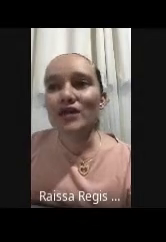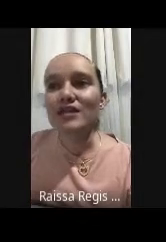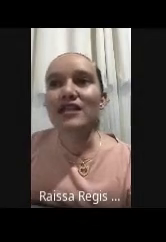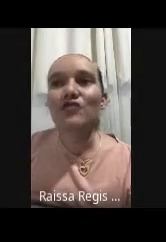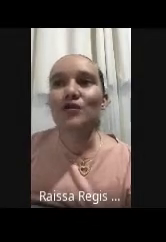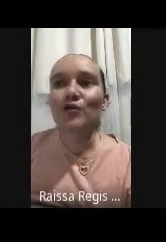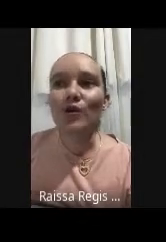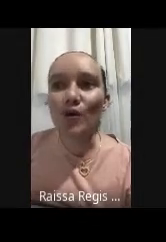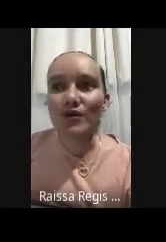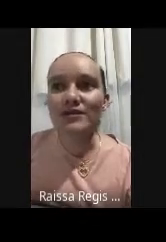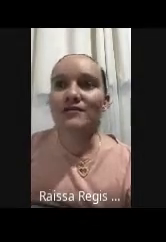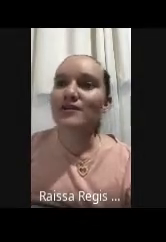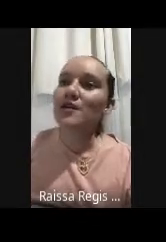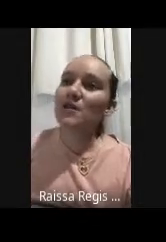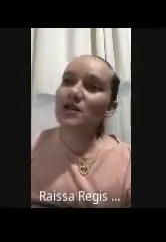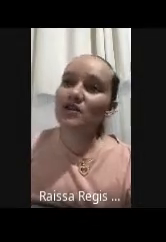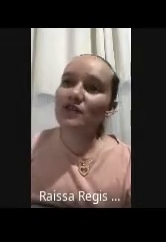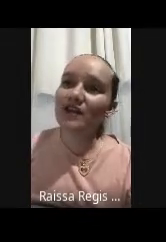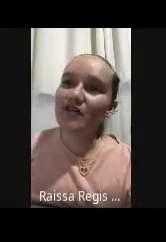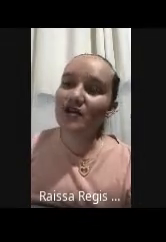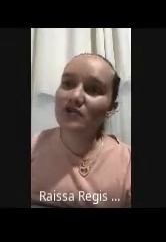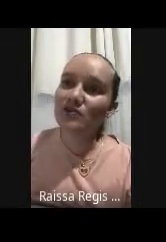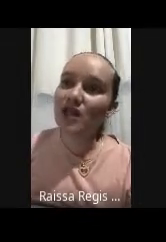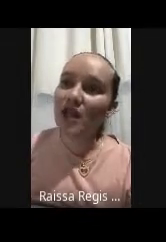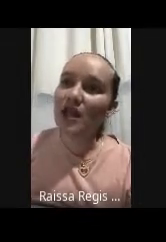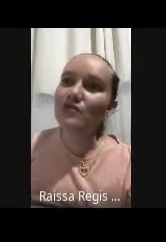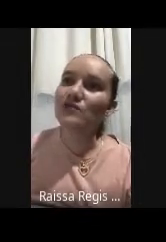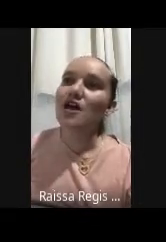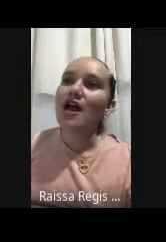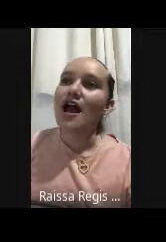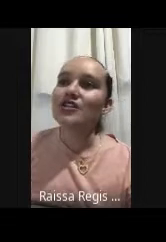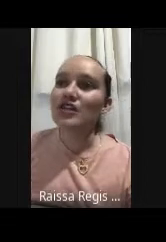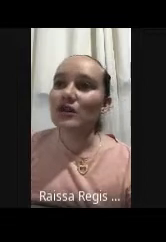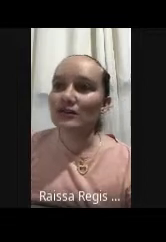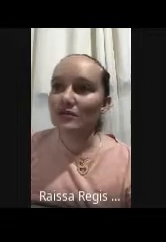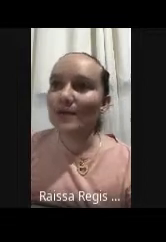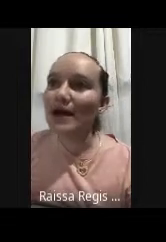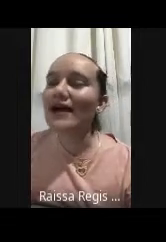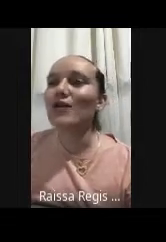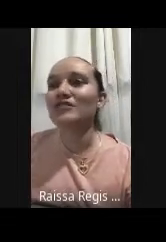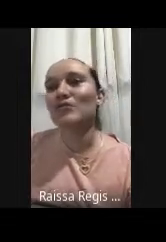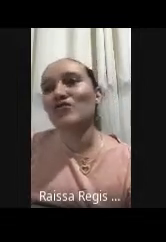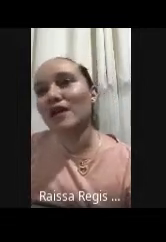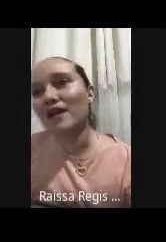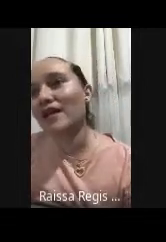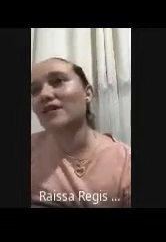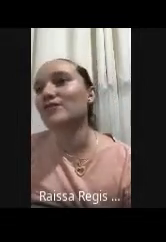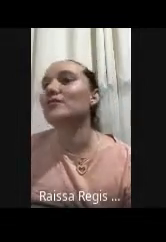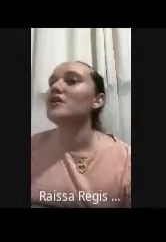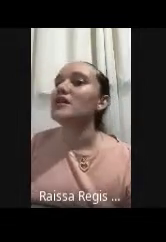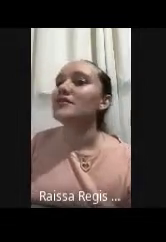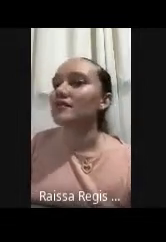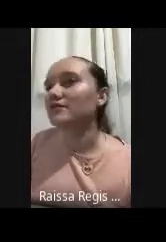desenho aqui significa alguma coisa. Primeiro, a gente vai ter a configuração dos dedos, a gente tem a orientação da palma, tem o